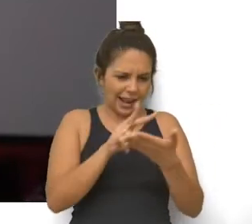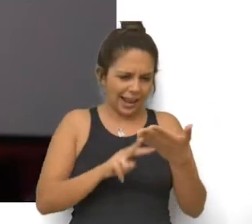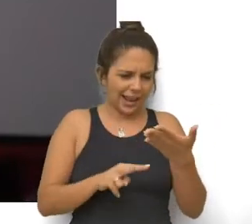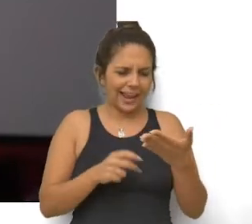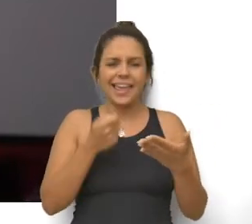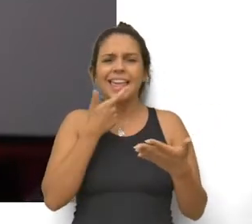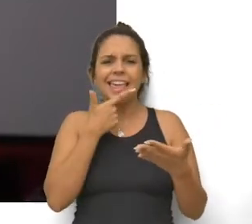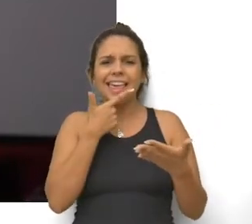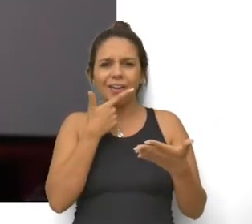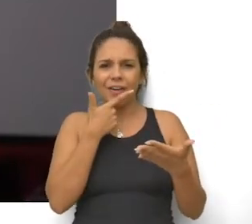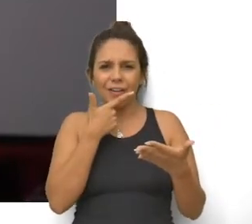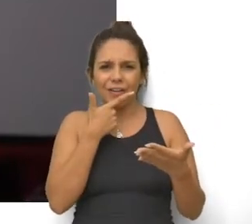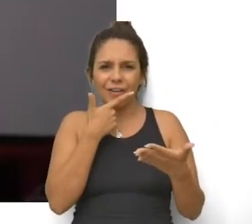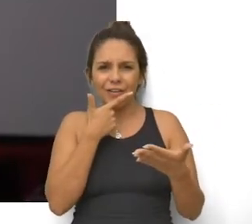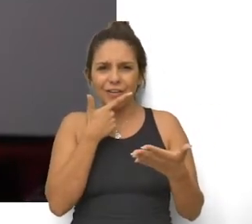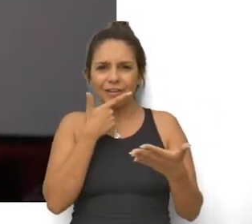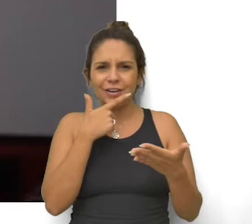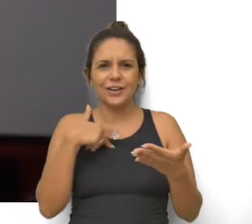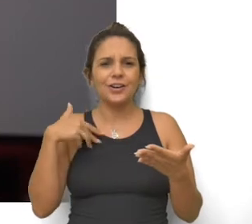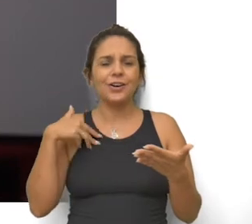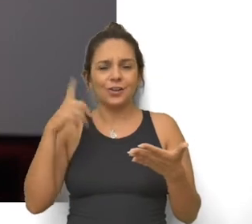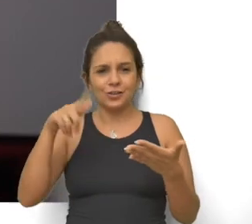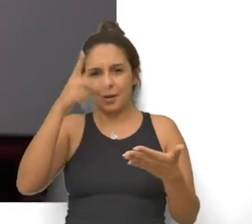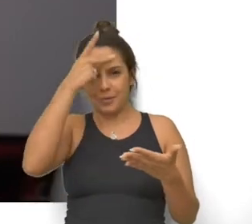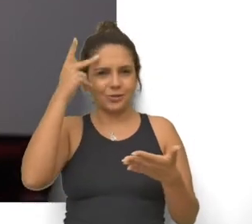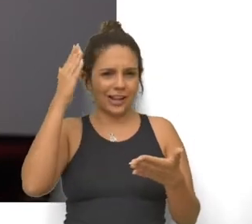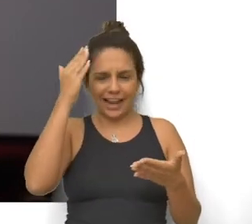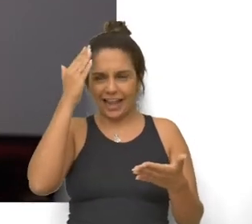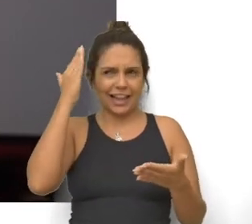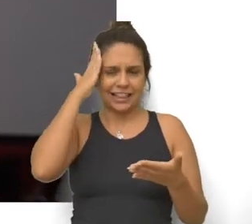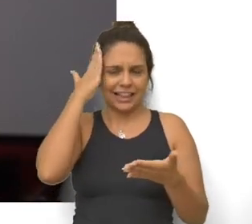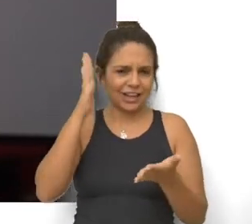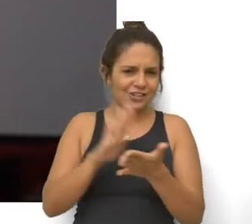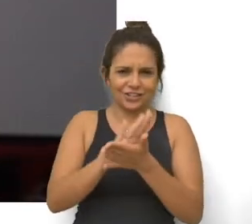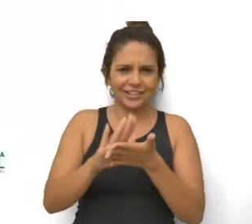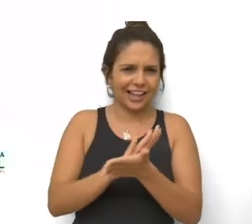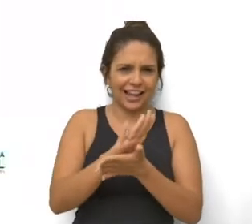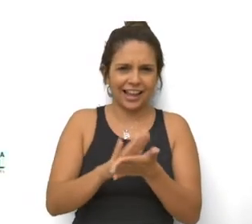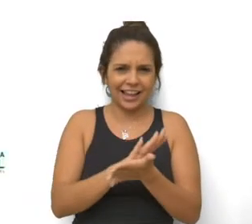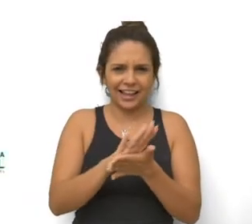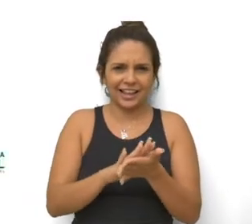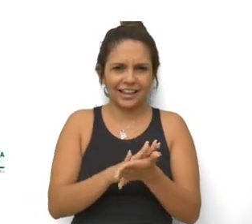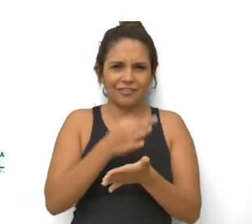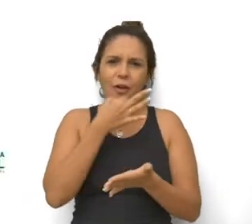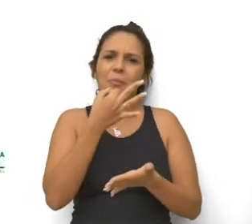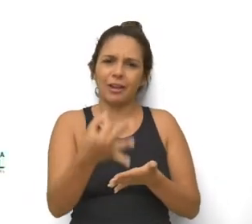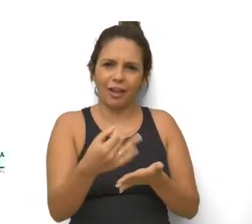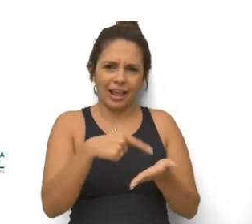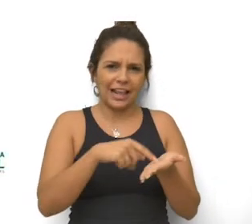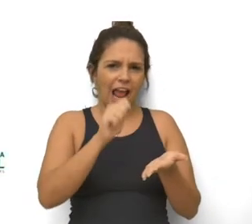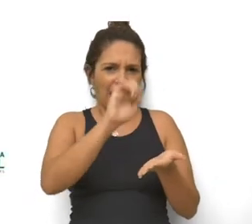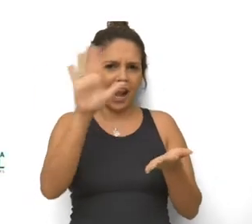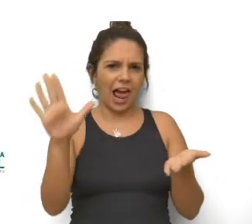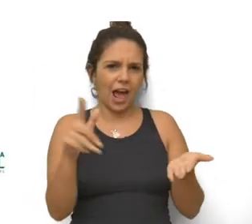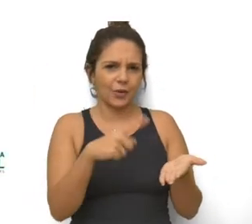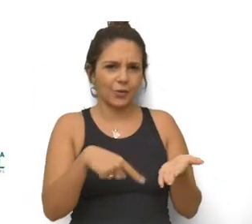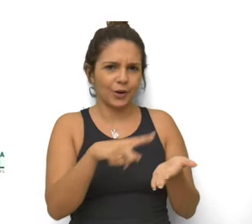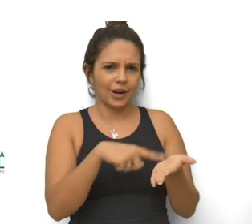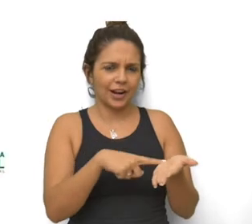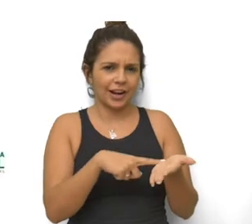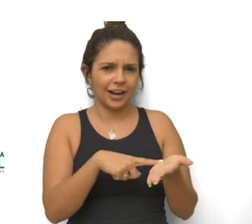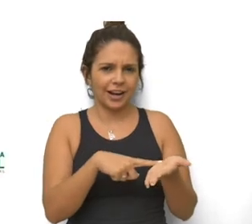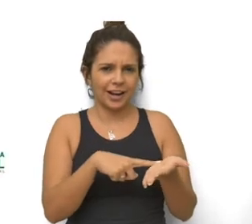eu sou o cidadão comum, que não entende nada, que vai dizer a vocês se está claro, né? Eu